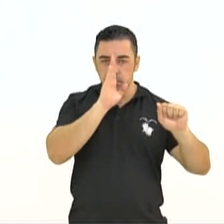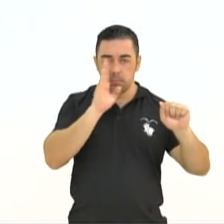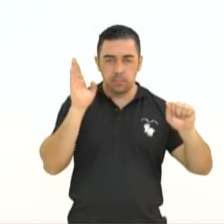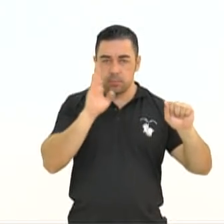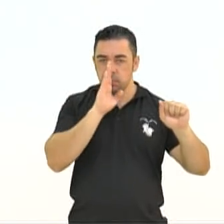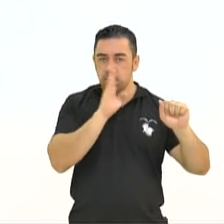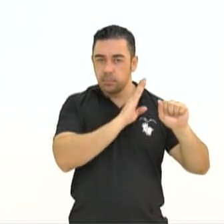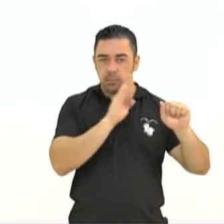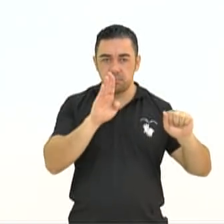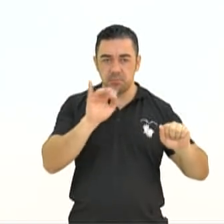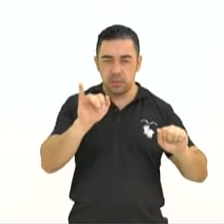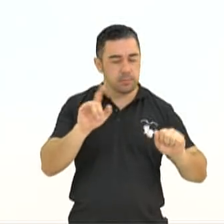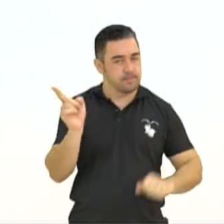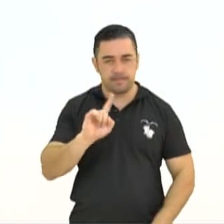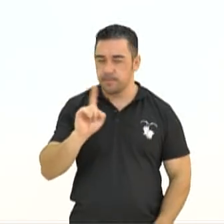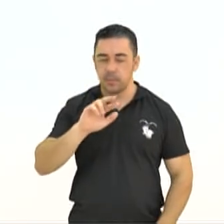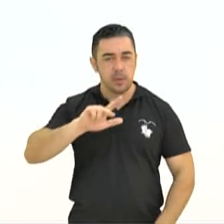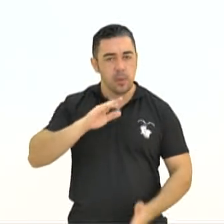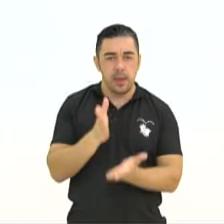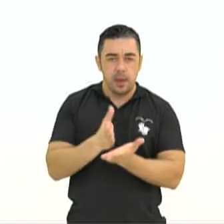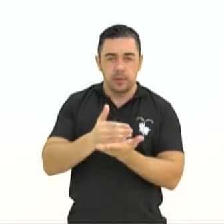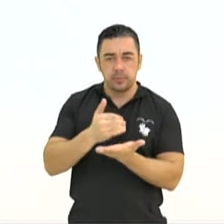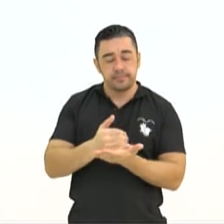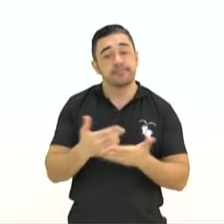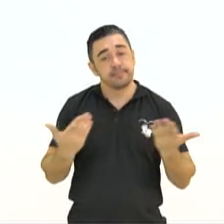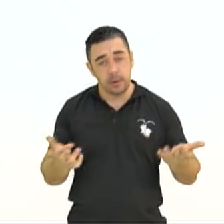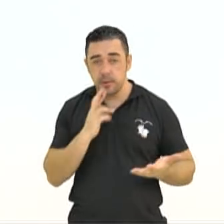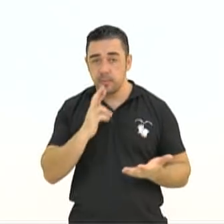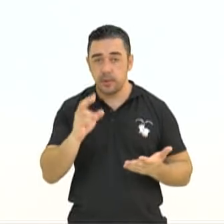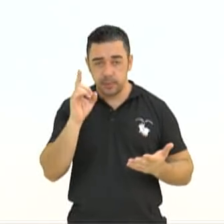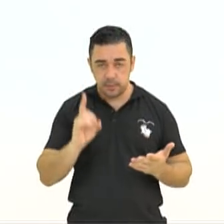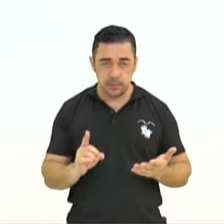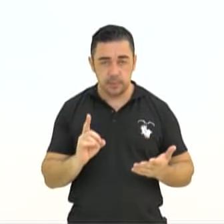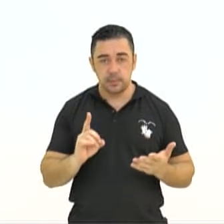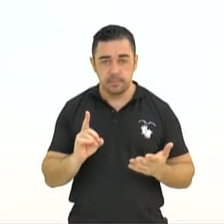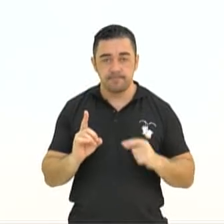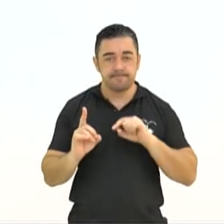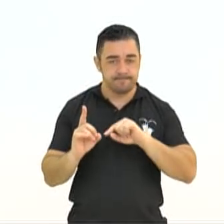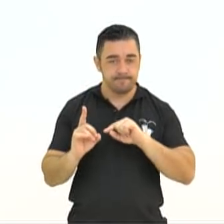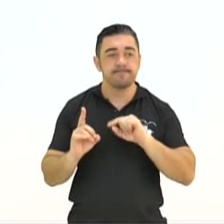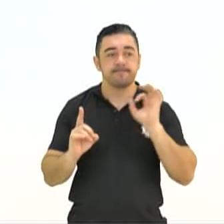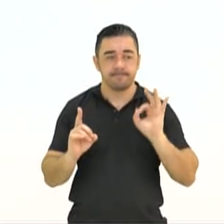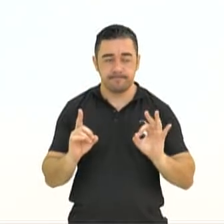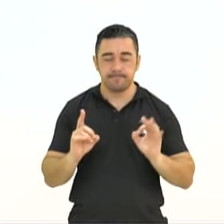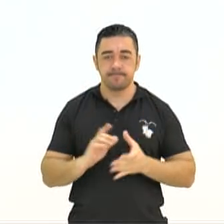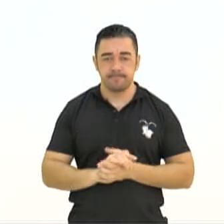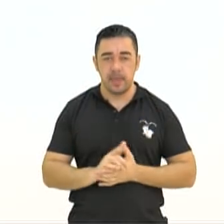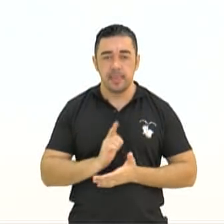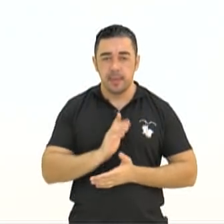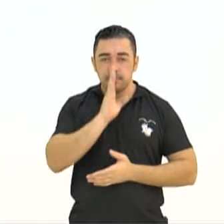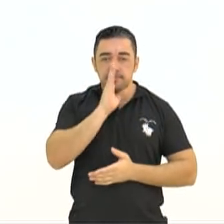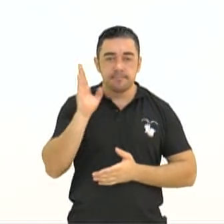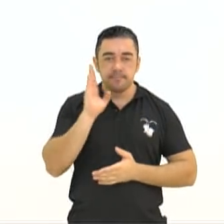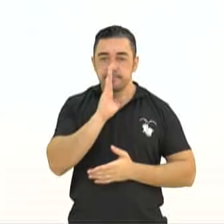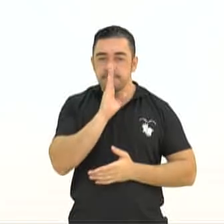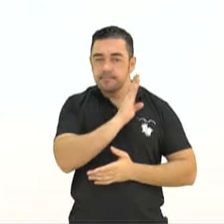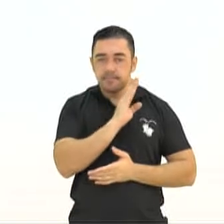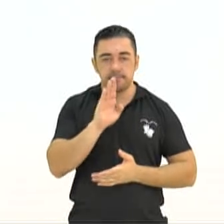né? Ela é radial, a gente acabou de falar. Então, o animal B tem simetria bilateral, tá? Assim como a gente